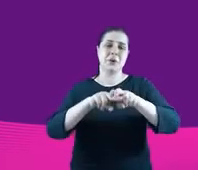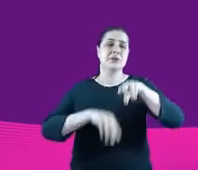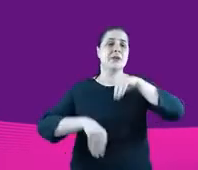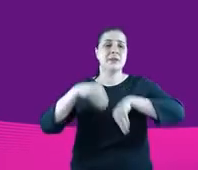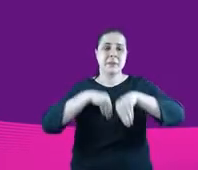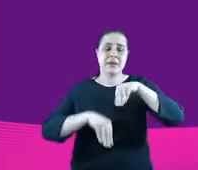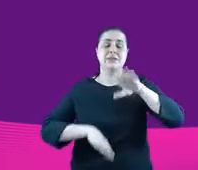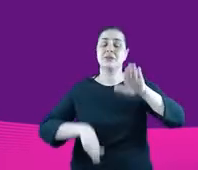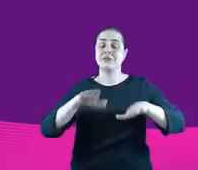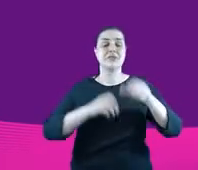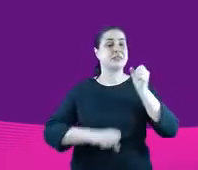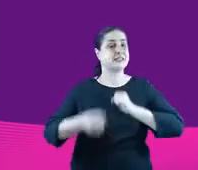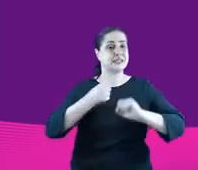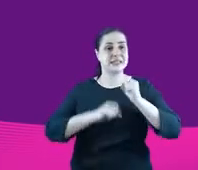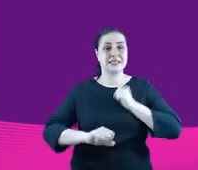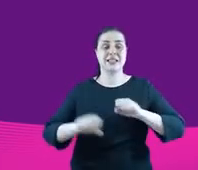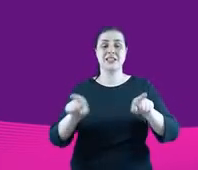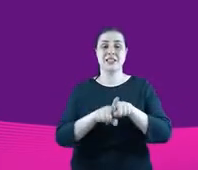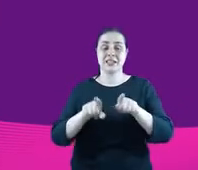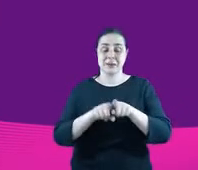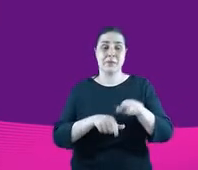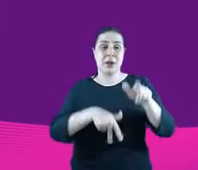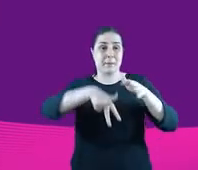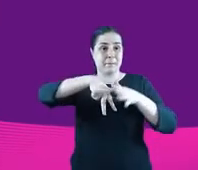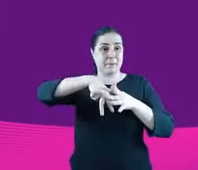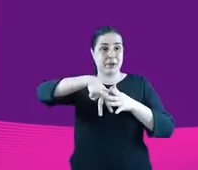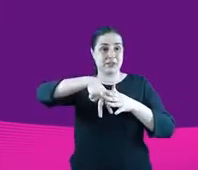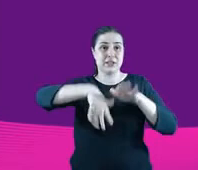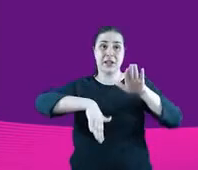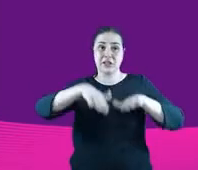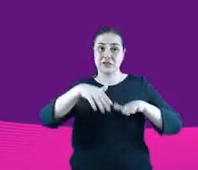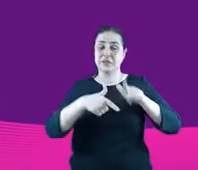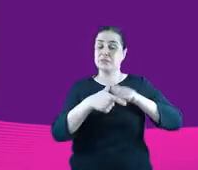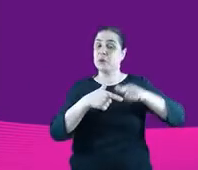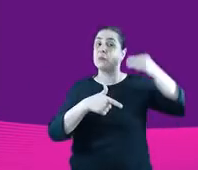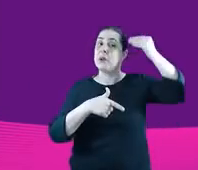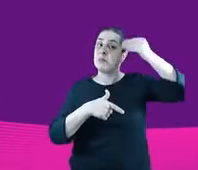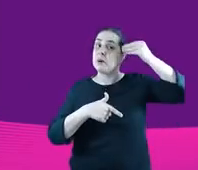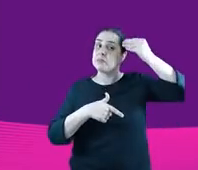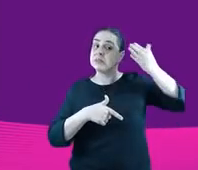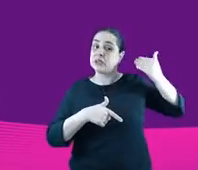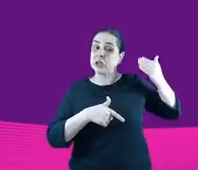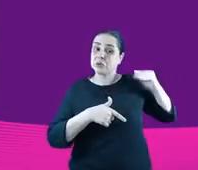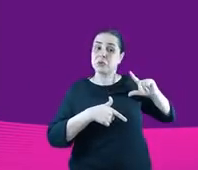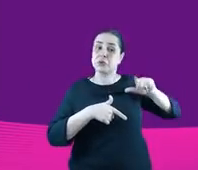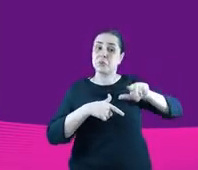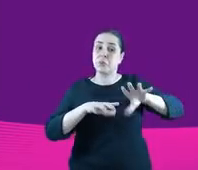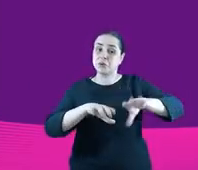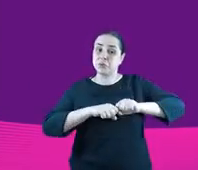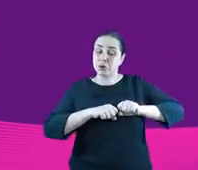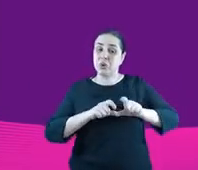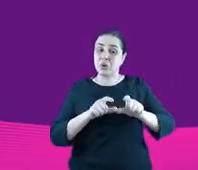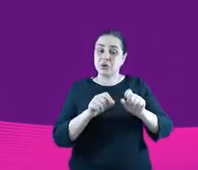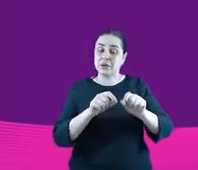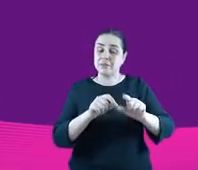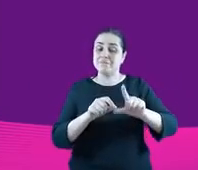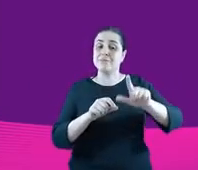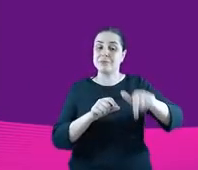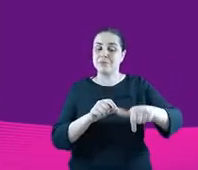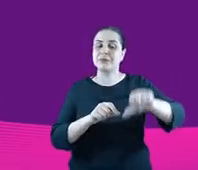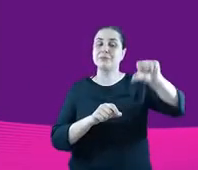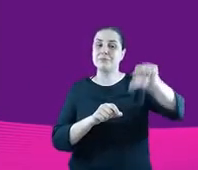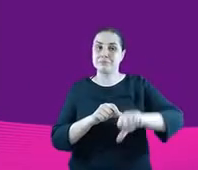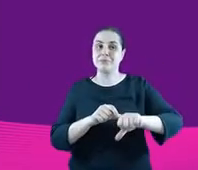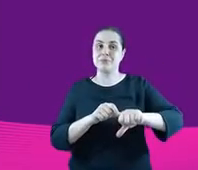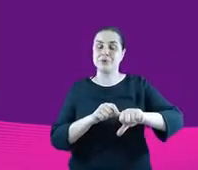e até em pacientes que já têm problemas psiquiátricos antes, desenvolver algumas síndromes psiquiátricas. Lembrando que a depressão tem um impacto